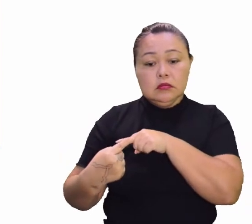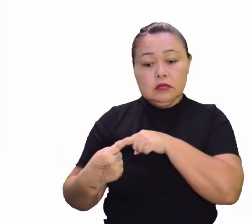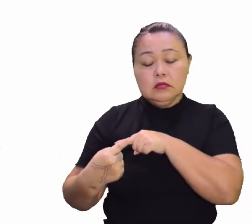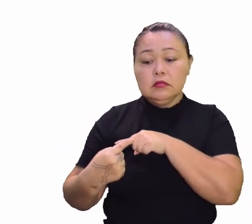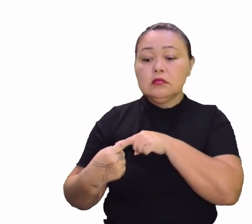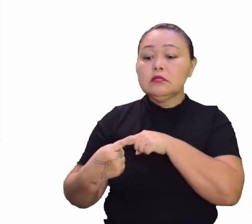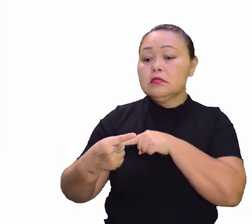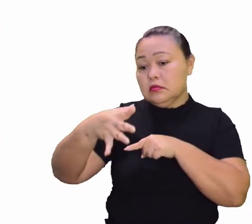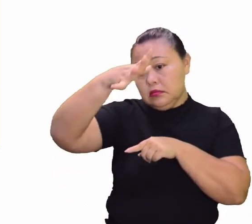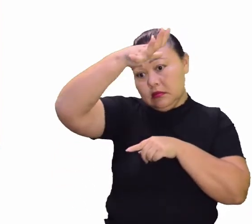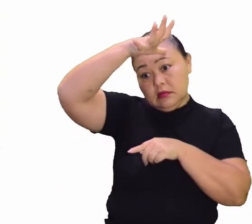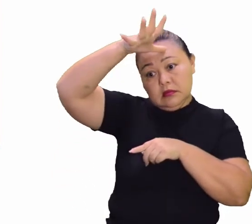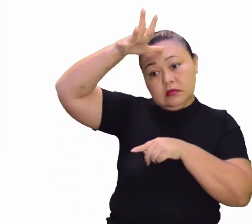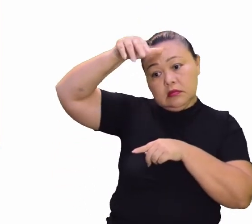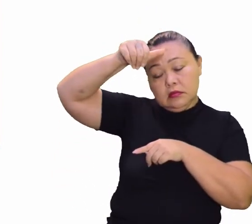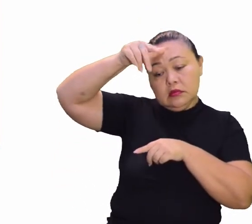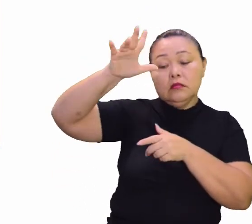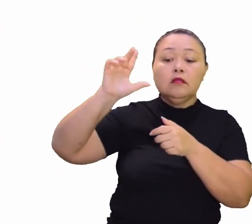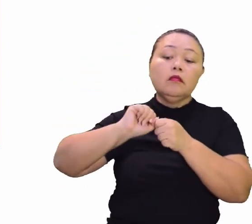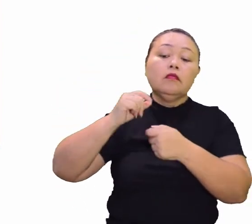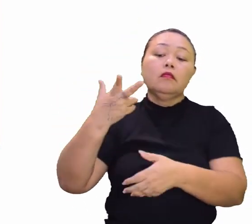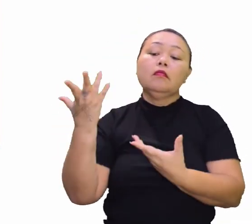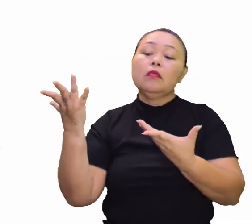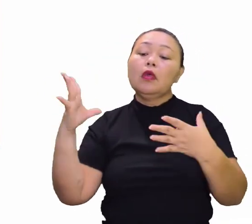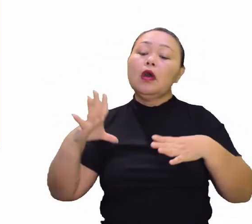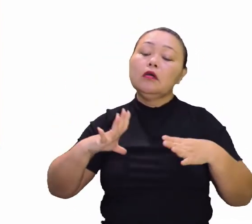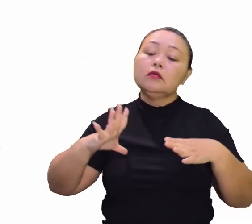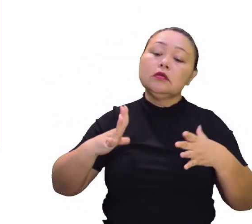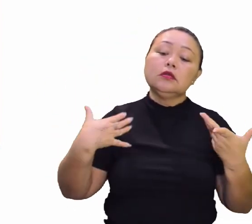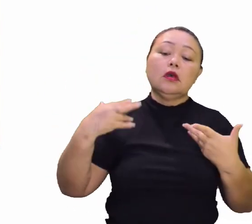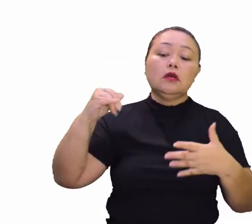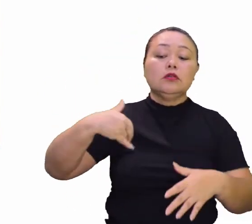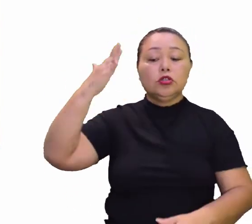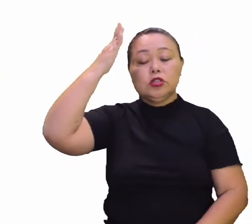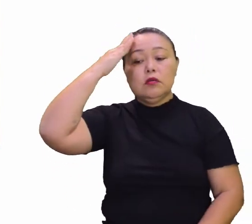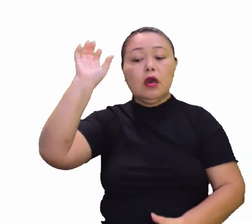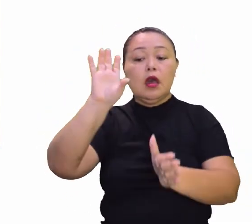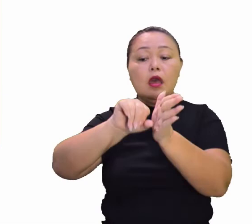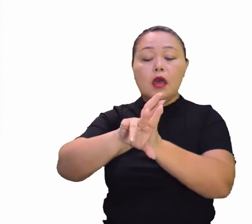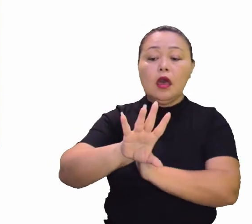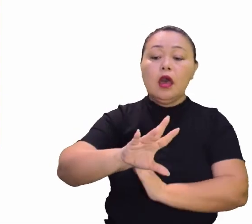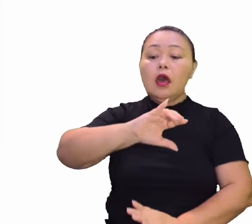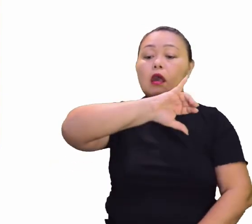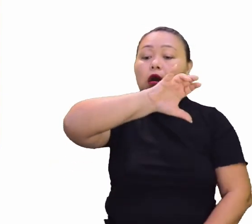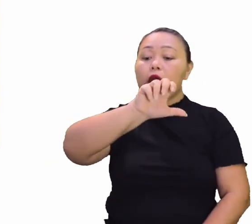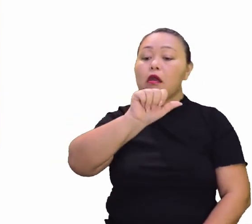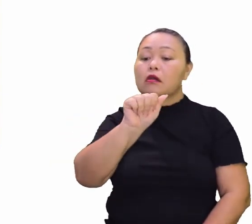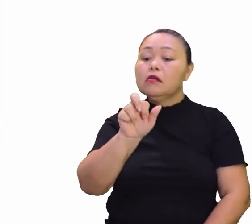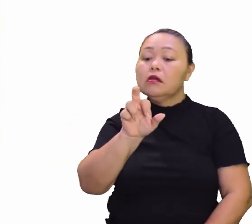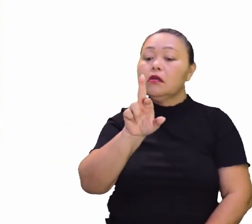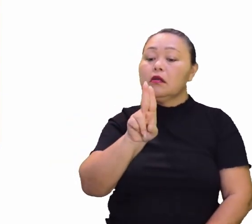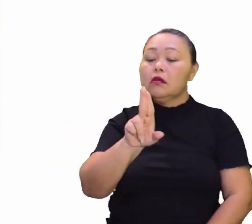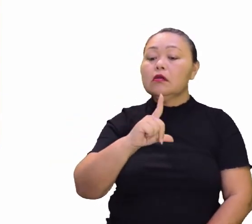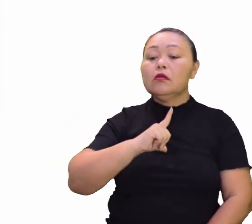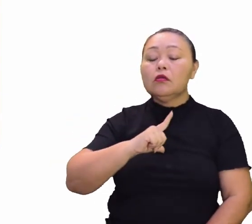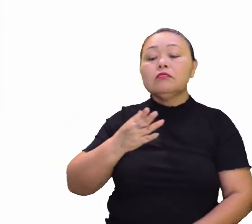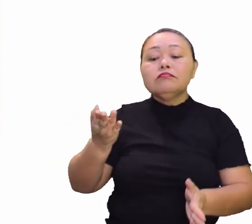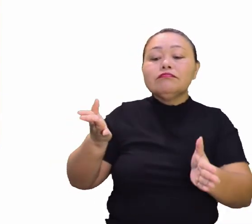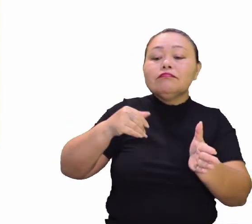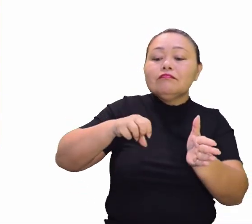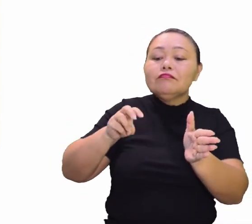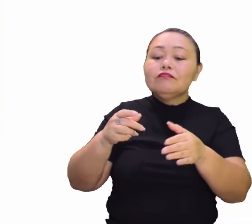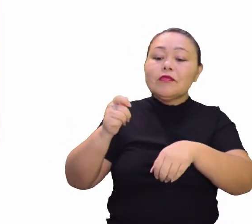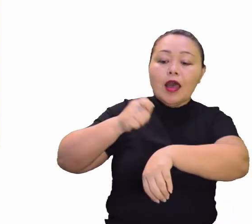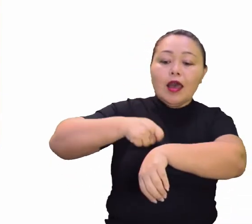o Amazonas. Ó, cidades como Ji-Paraná, Cacoal, Pimenta Bueno e Jaru recebem águas do